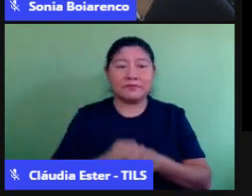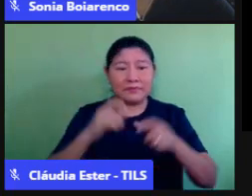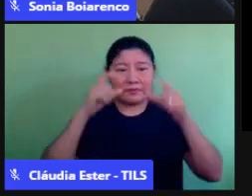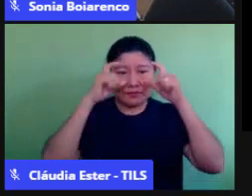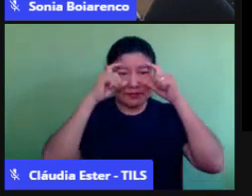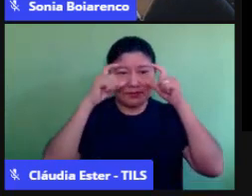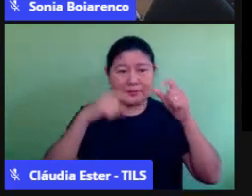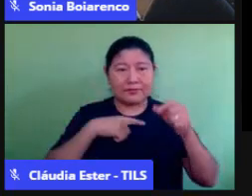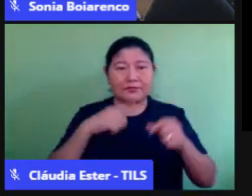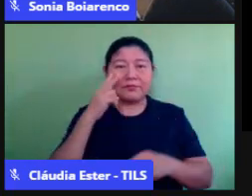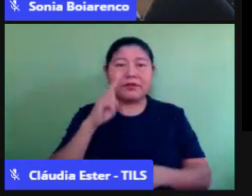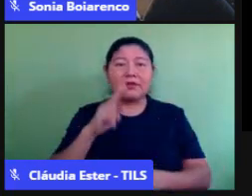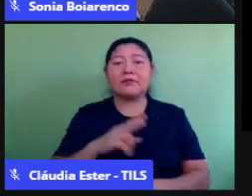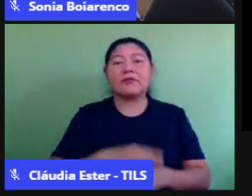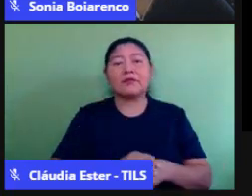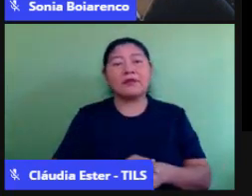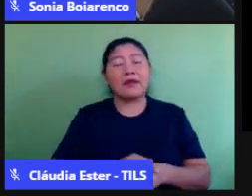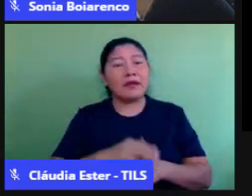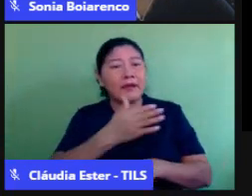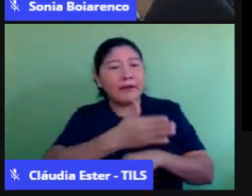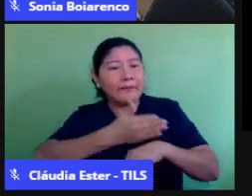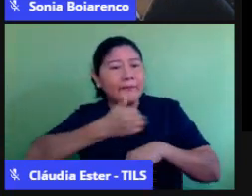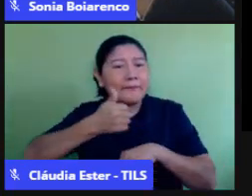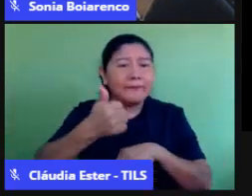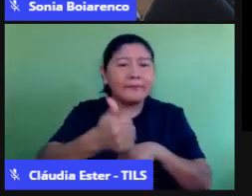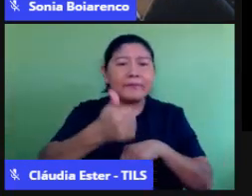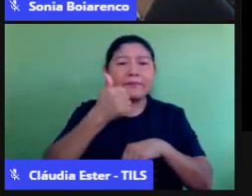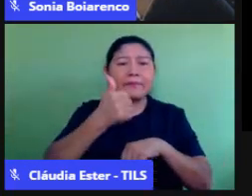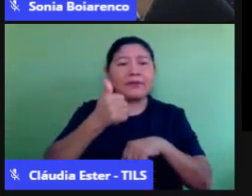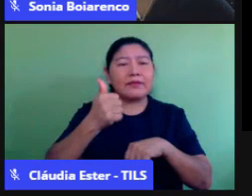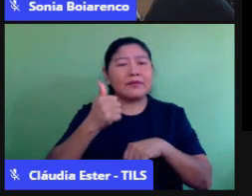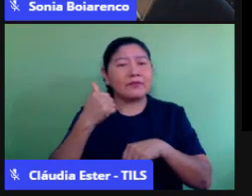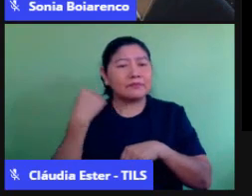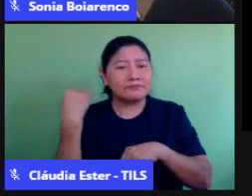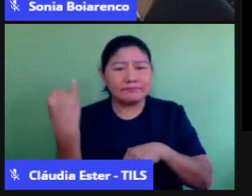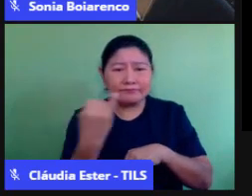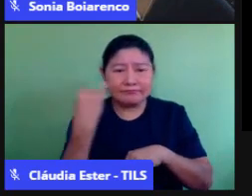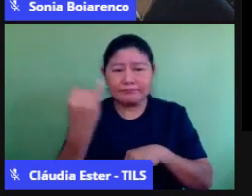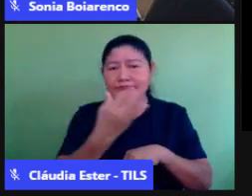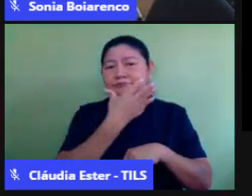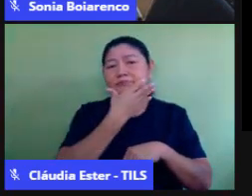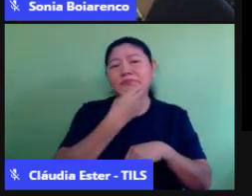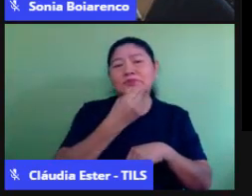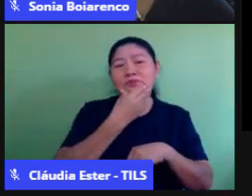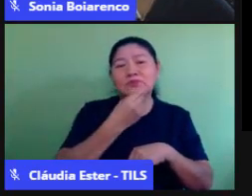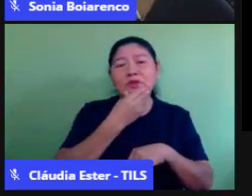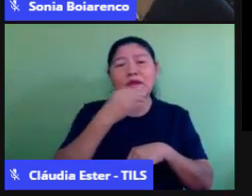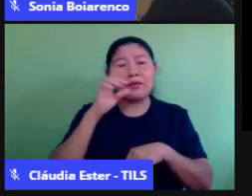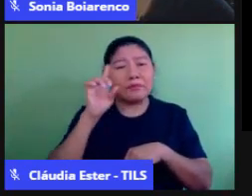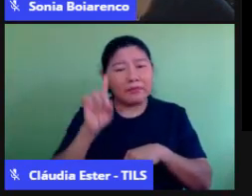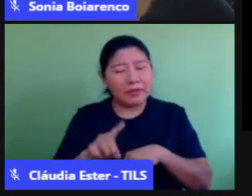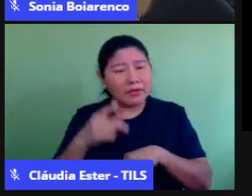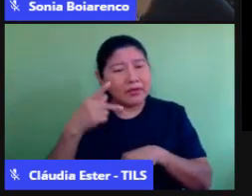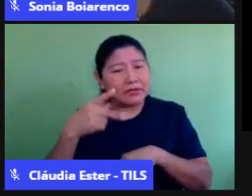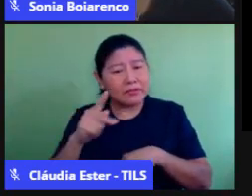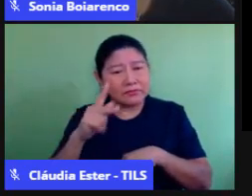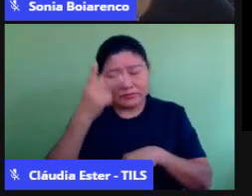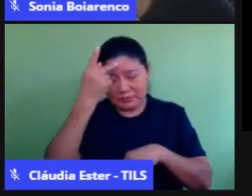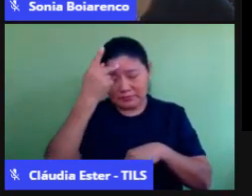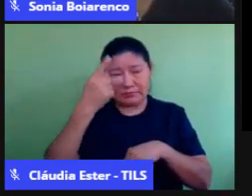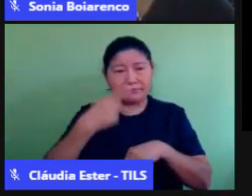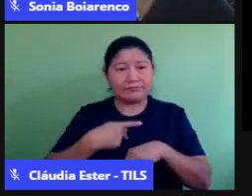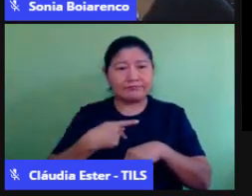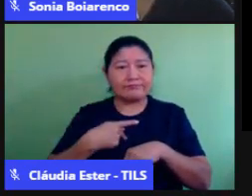a maior riqueza do homem é a sua incompletude. E como nós somos incompletos, né?